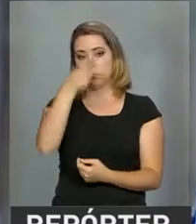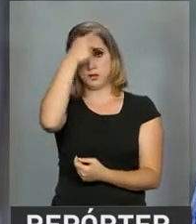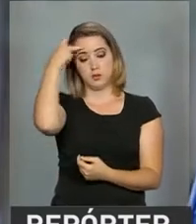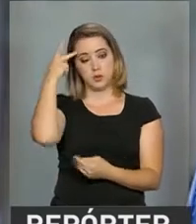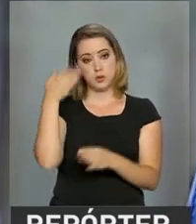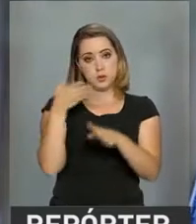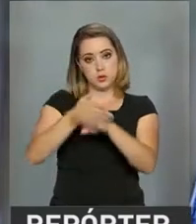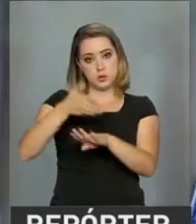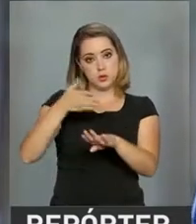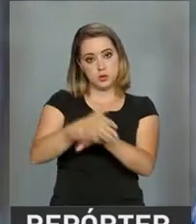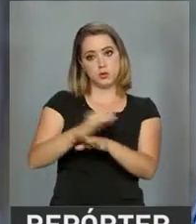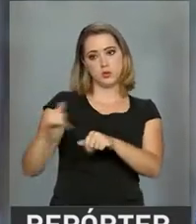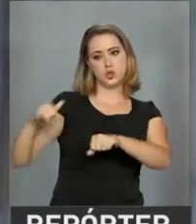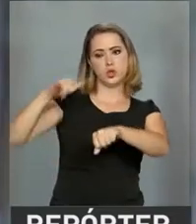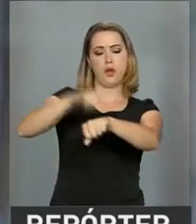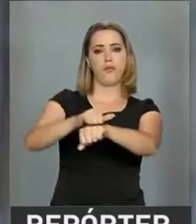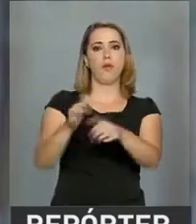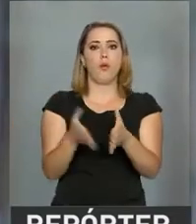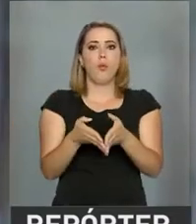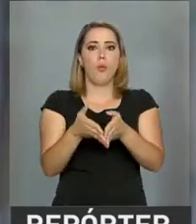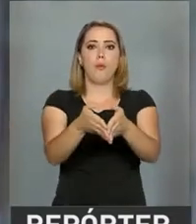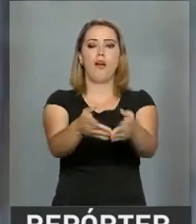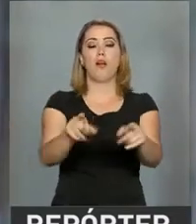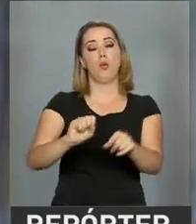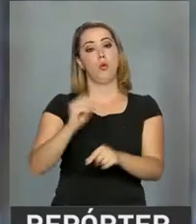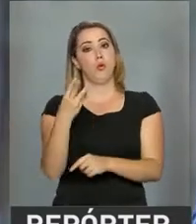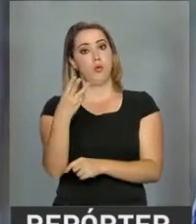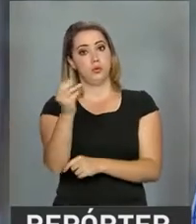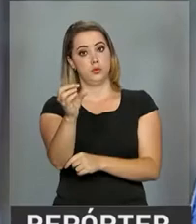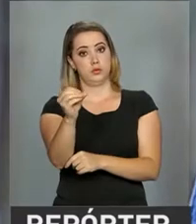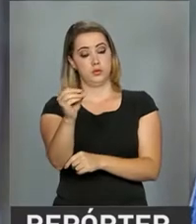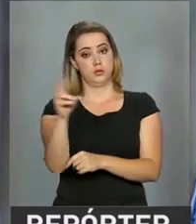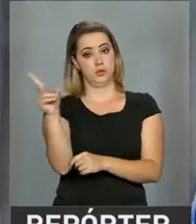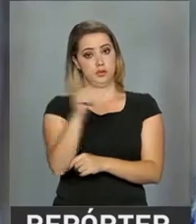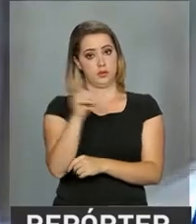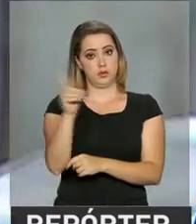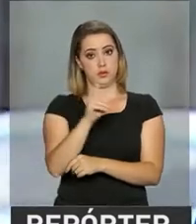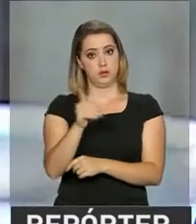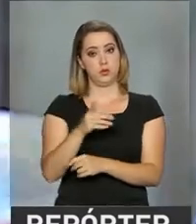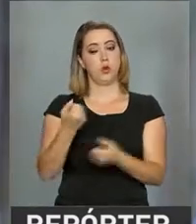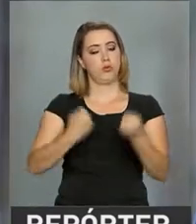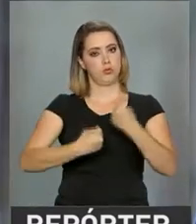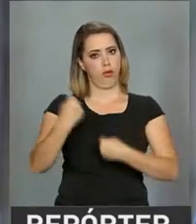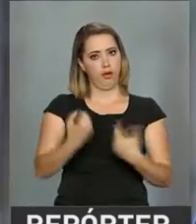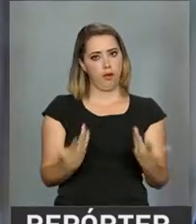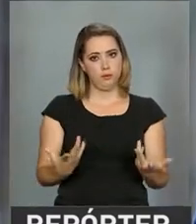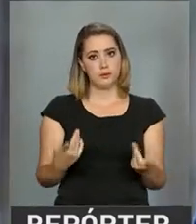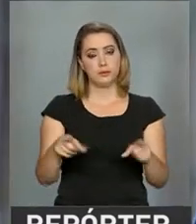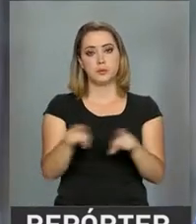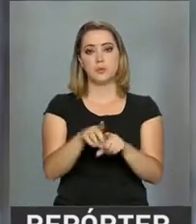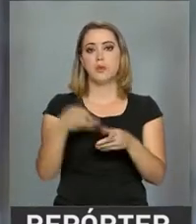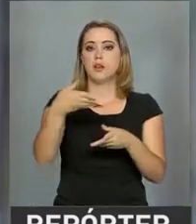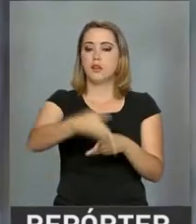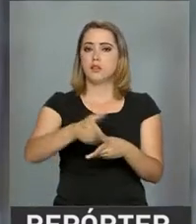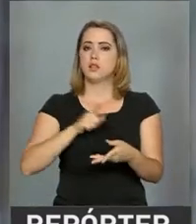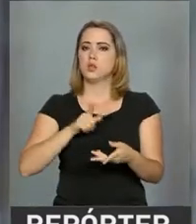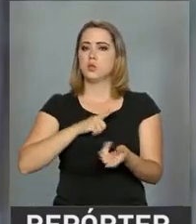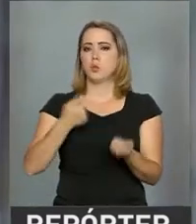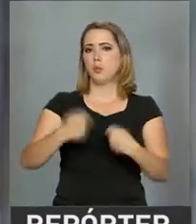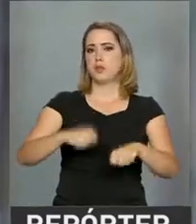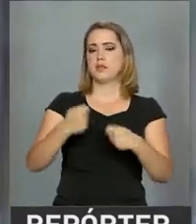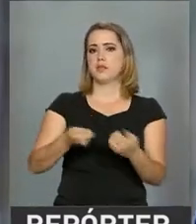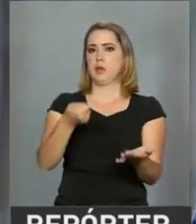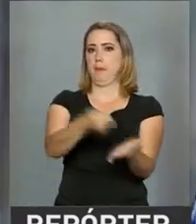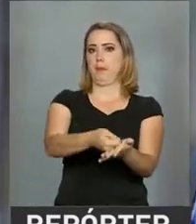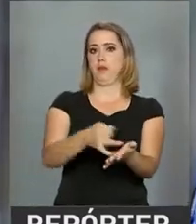pelos portos ou aeroportos e até 300 dólares para quem entra no país por terra. Até esse limite, não é necessário pagar